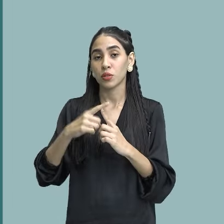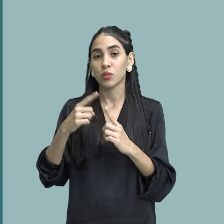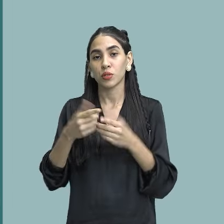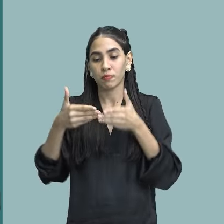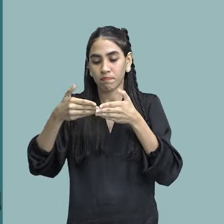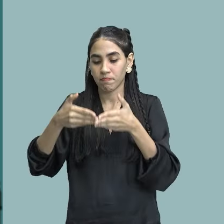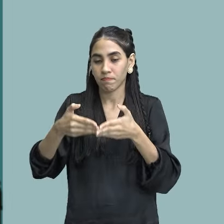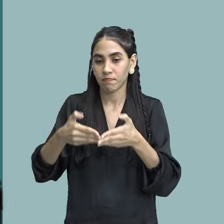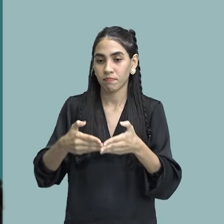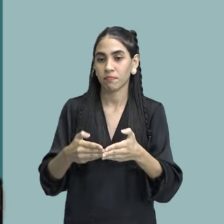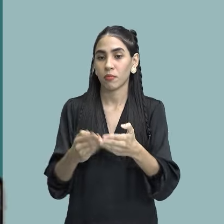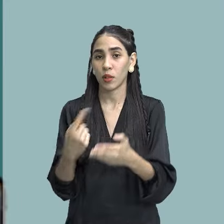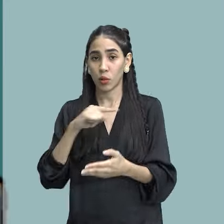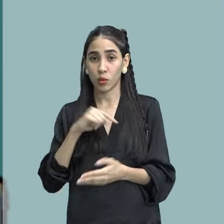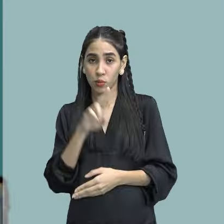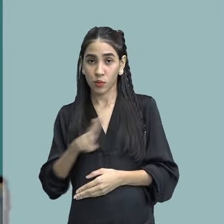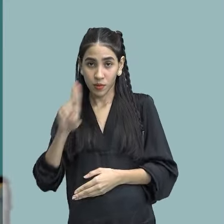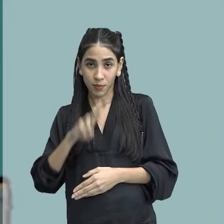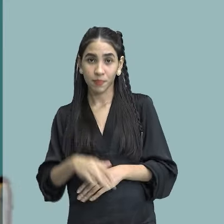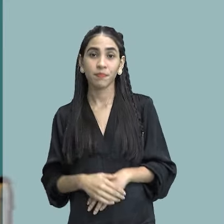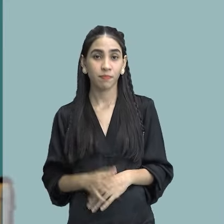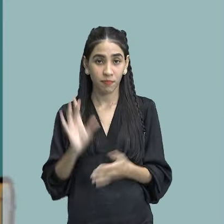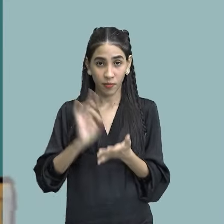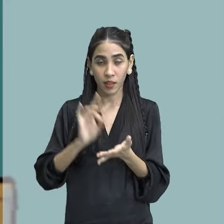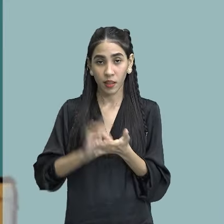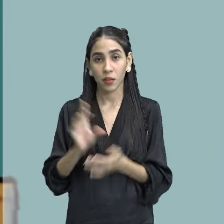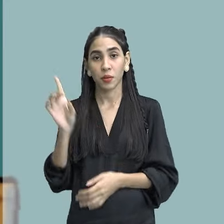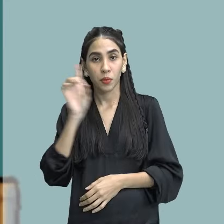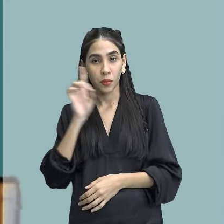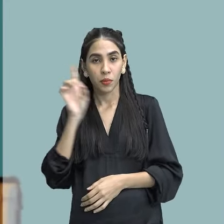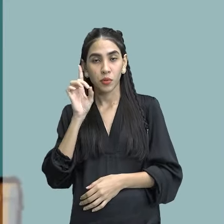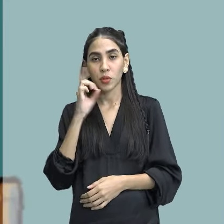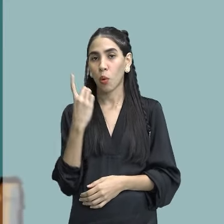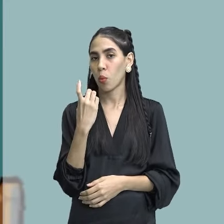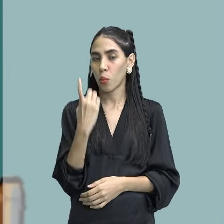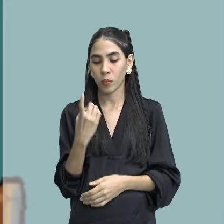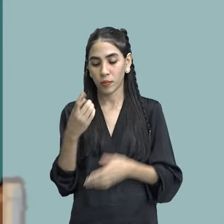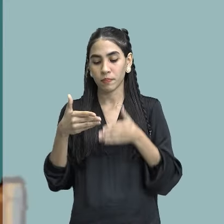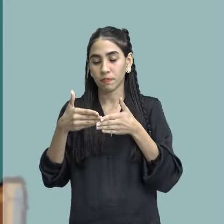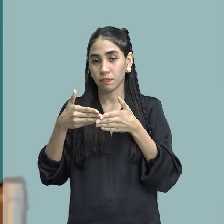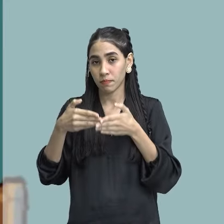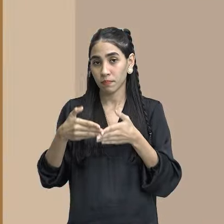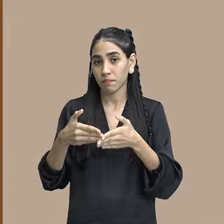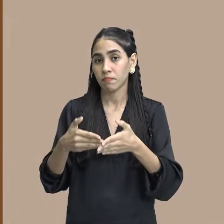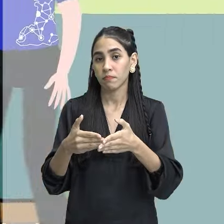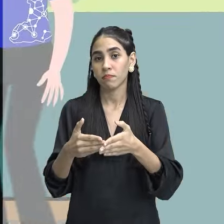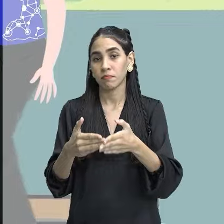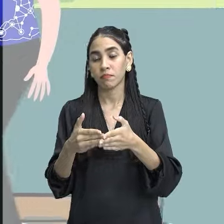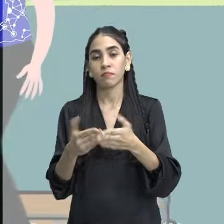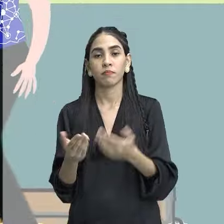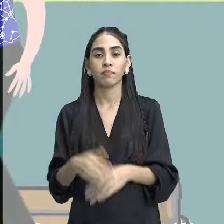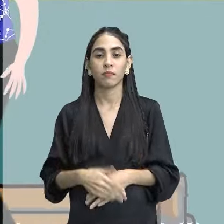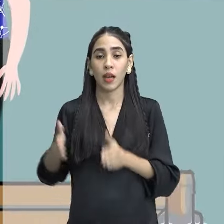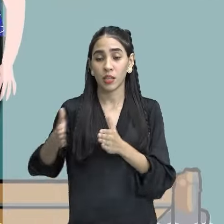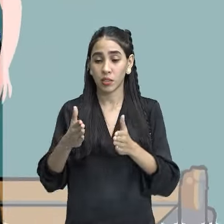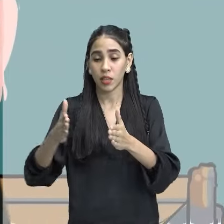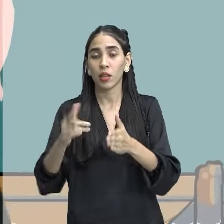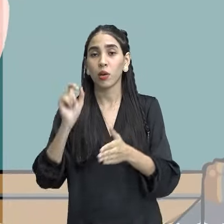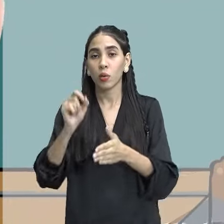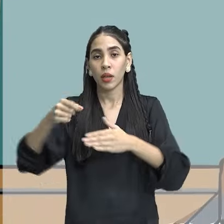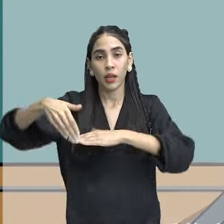tipo de transporte que a gente acabou de usar, né, professor Dário? É verdade. Diariamente, o único meio de transporte por essas estradas do nosso